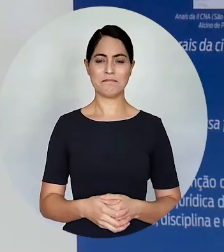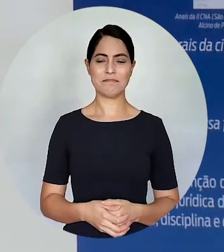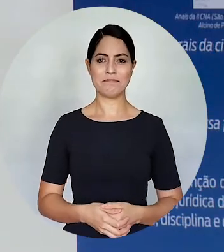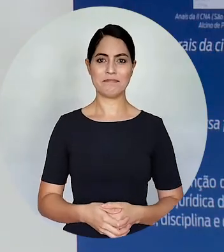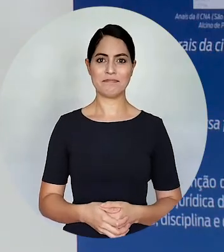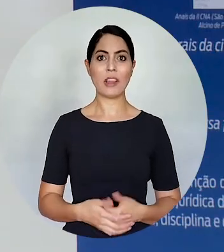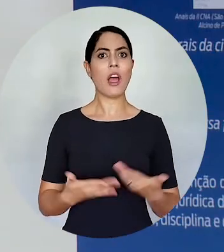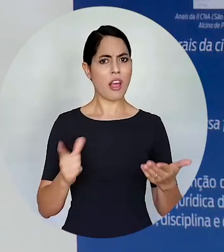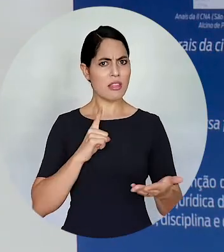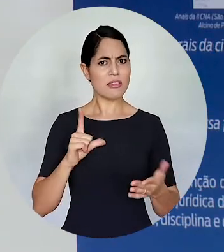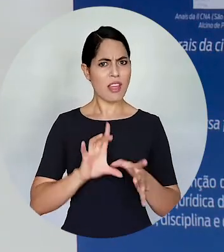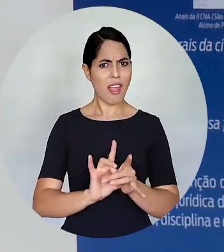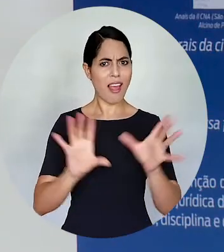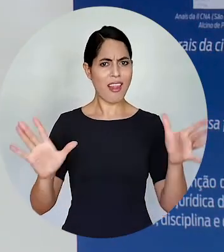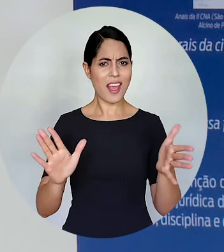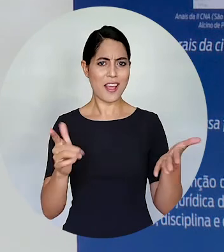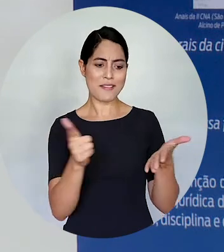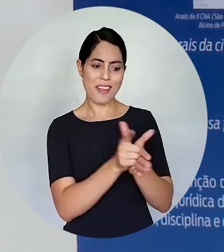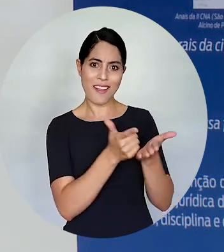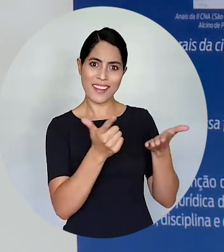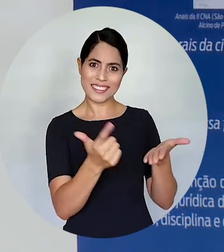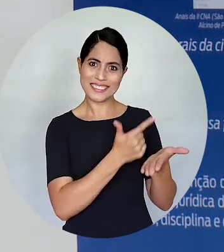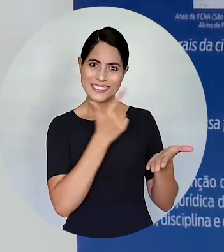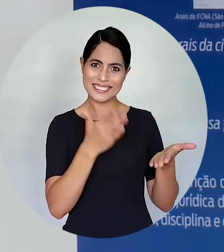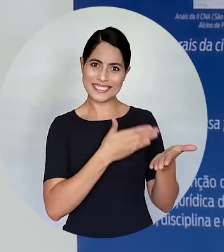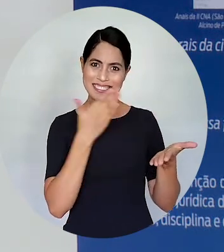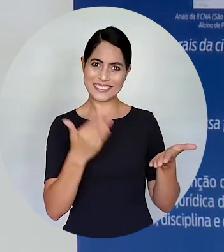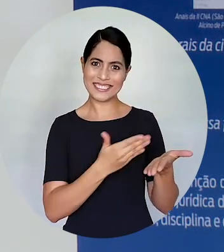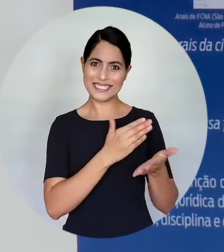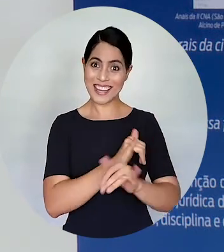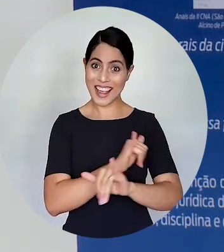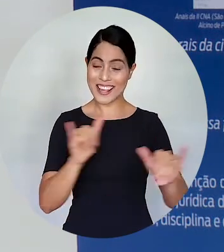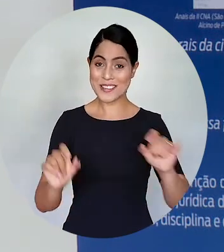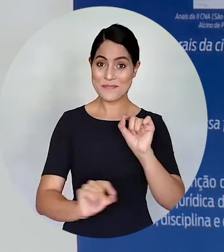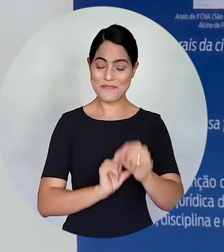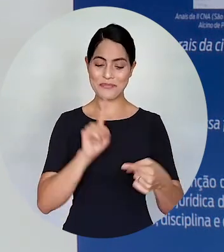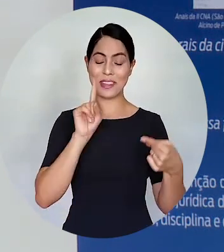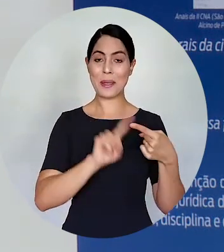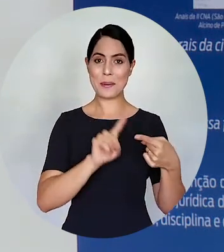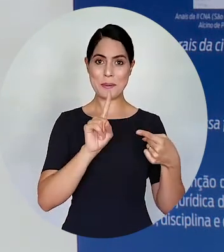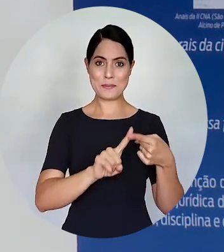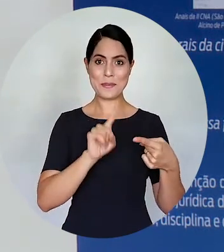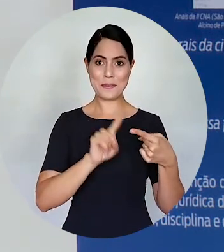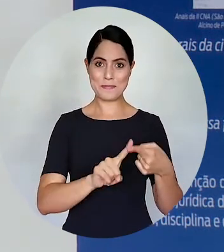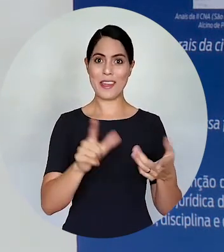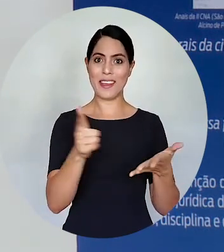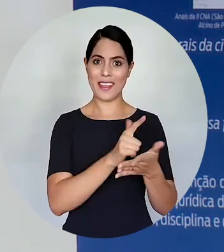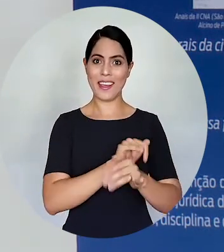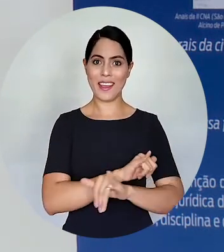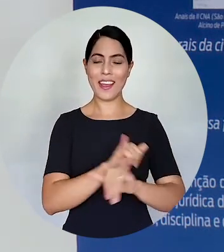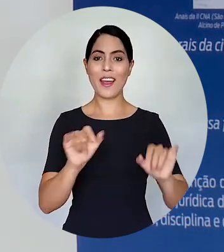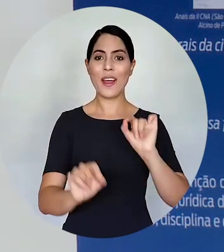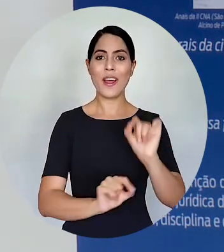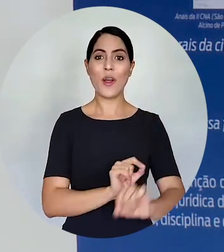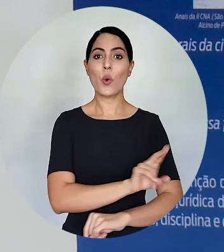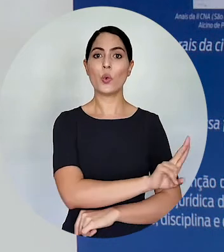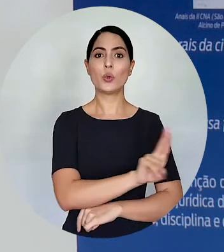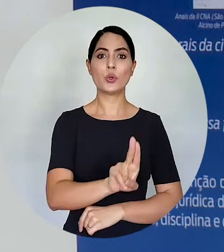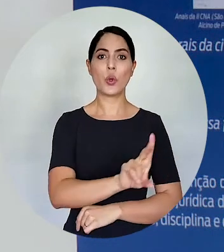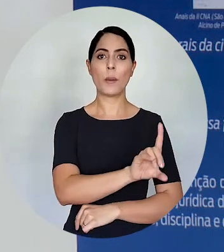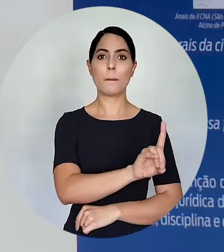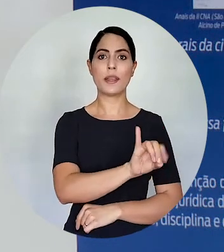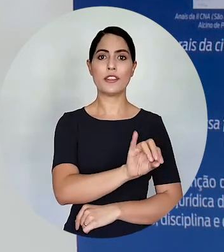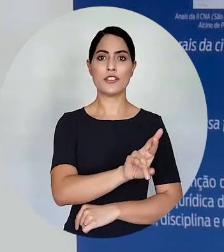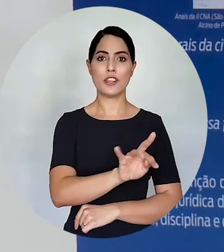nós temos 2 indicações de leitura para você que nos acompanha sempre aqui no programa. O primeiro é do